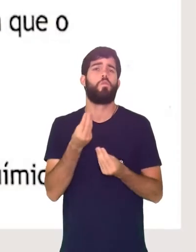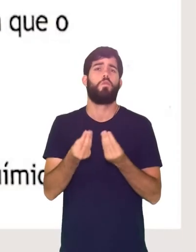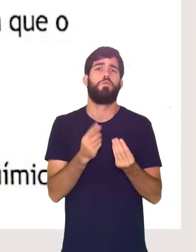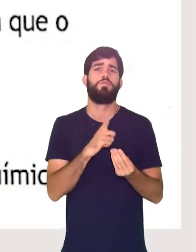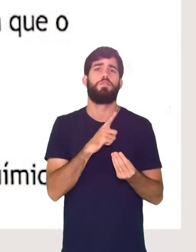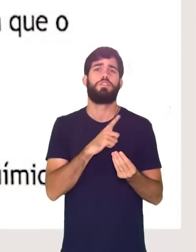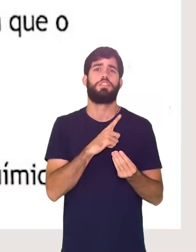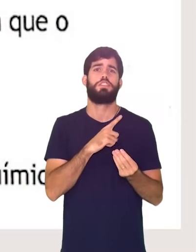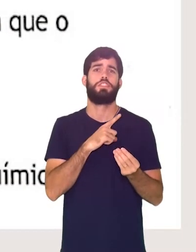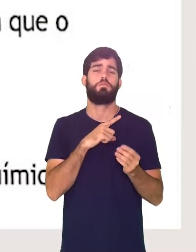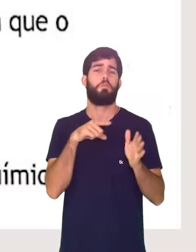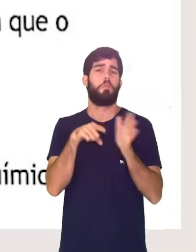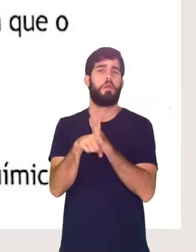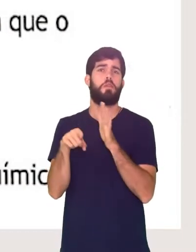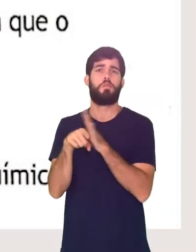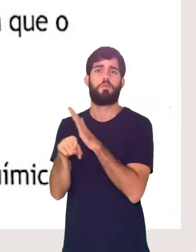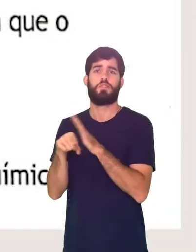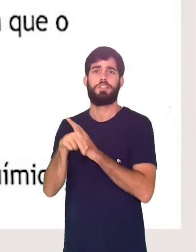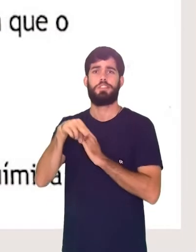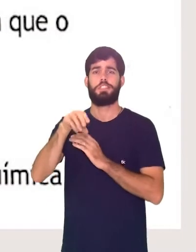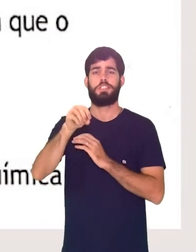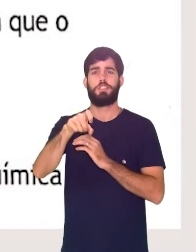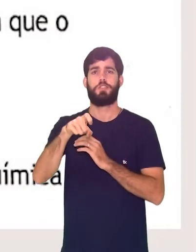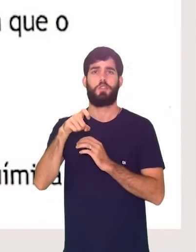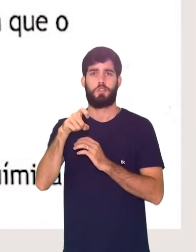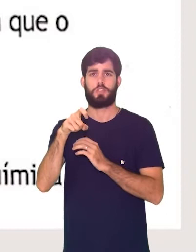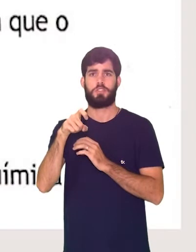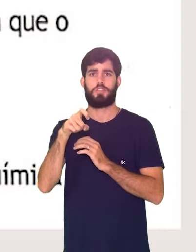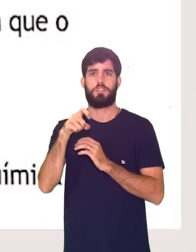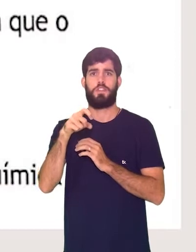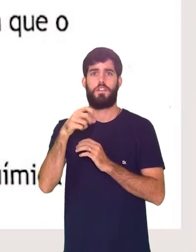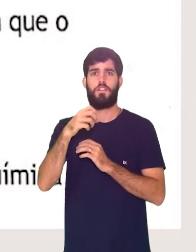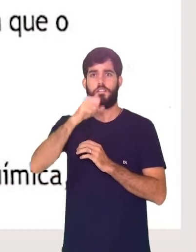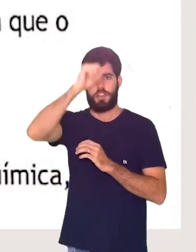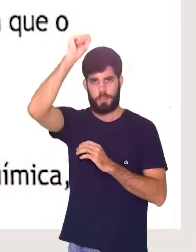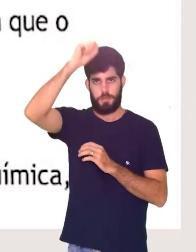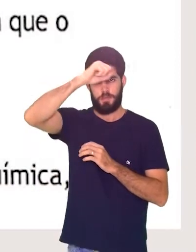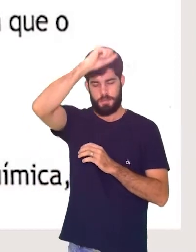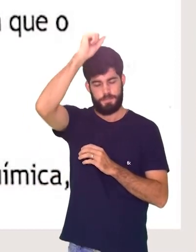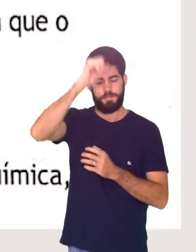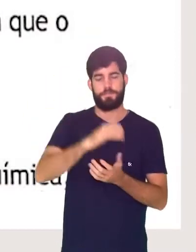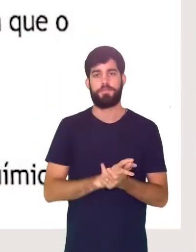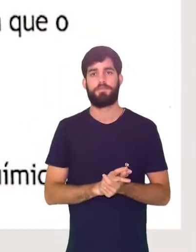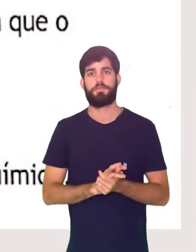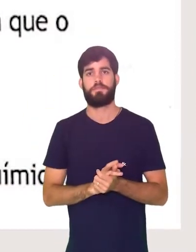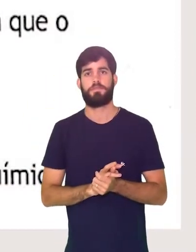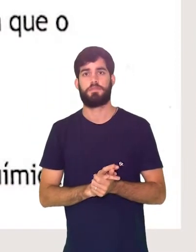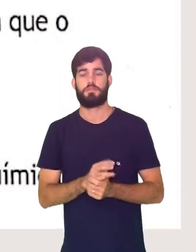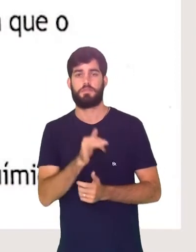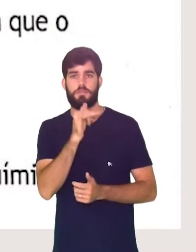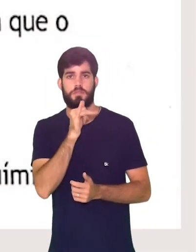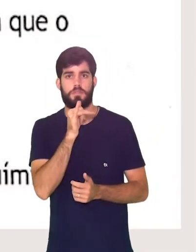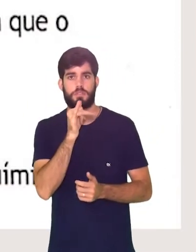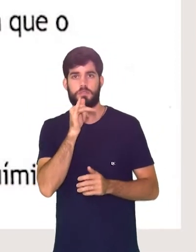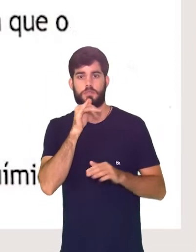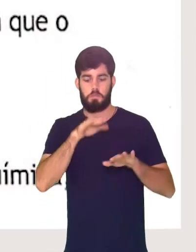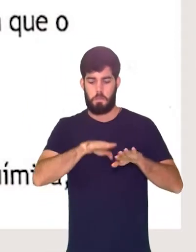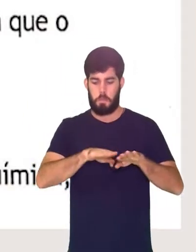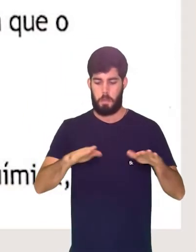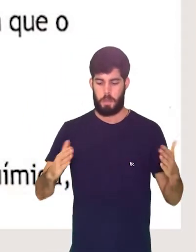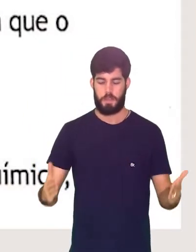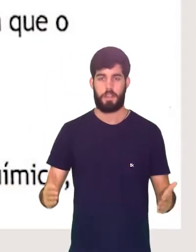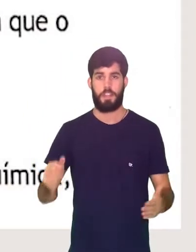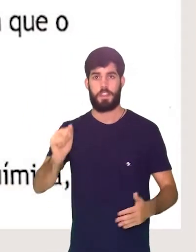ele diz que algumas gotas de limão caíram sobre uma superfície de alumínio. Então você tinha uma mesa ali de alumínio e sem